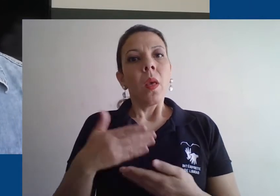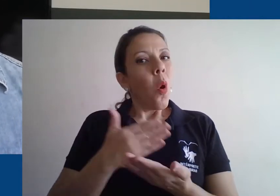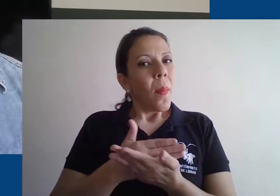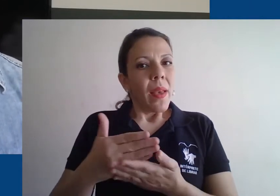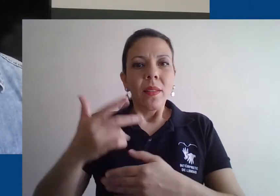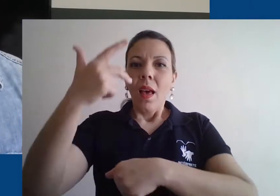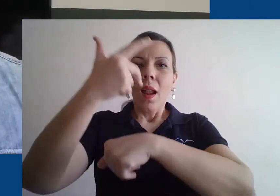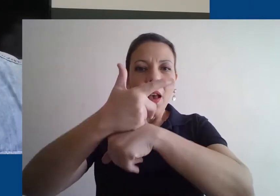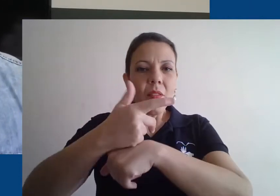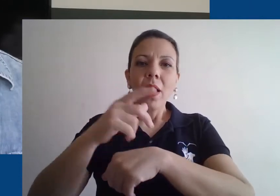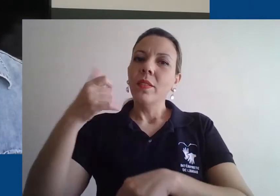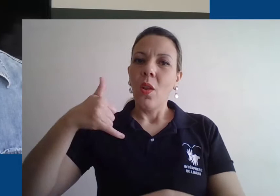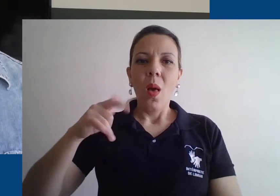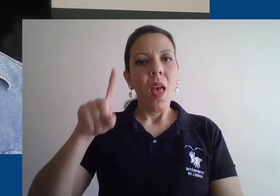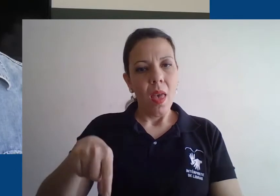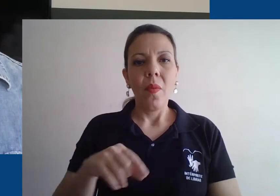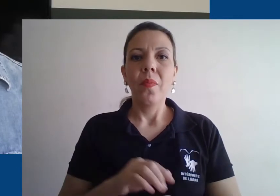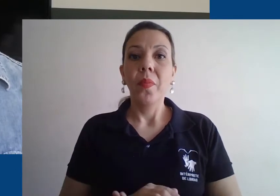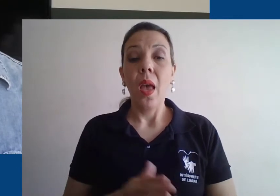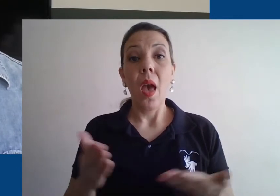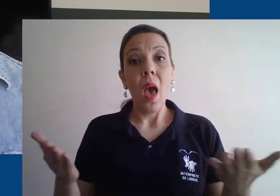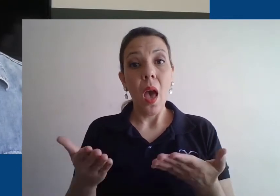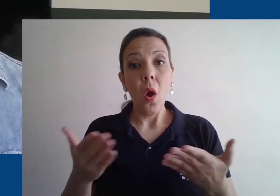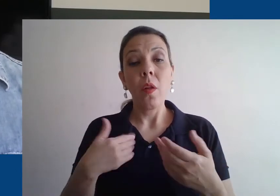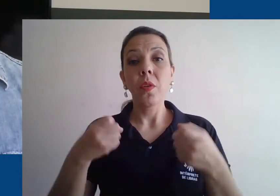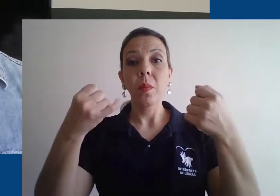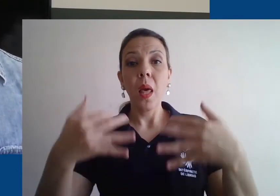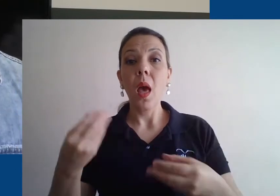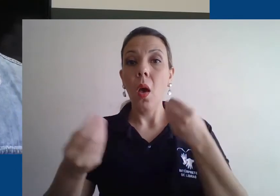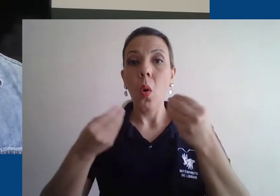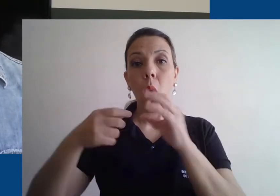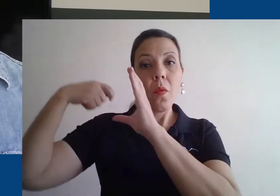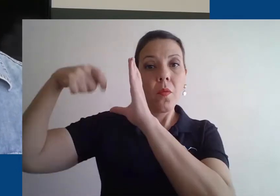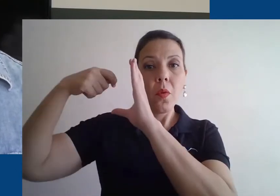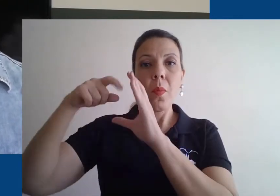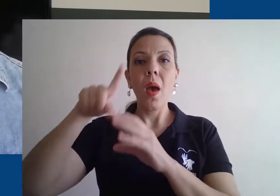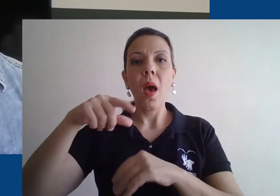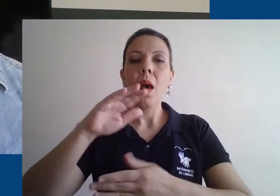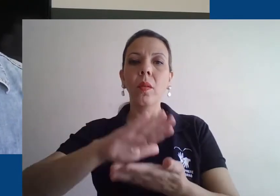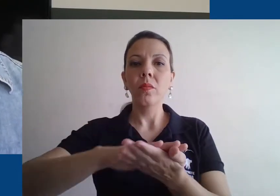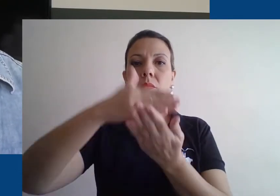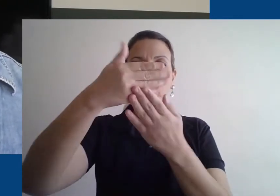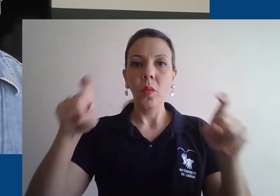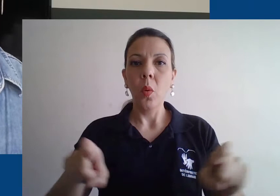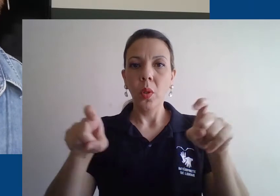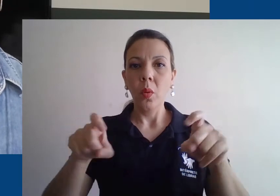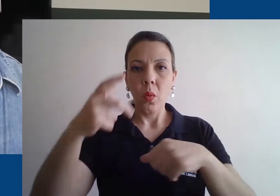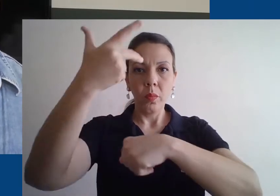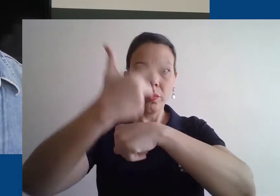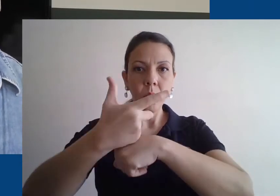e foi. Celular é isso. Agora eu gostaria de falar rapidamente sobre a gravação com a webcam do seu notebook ou se você